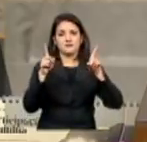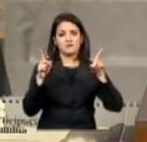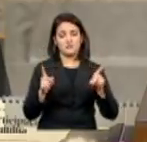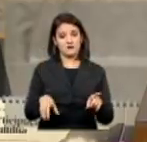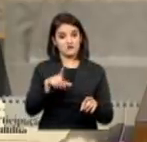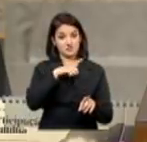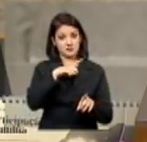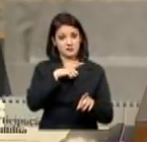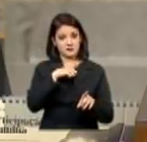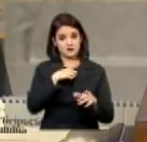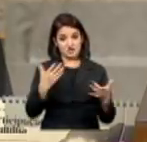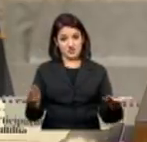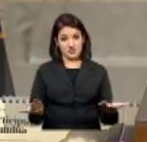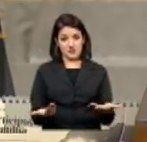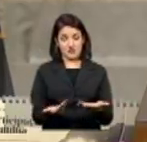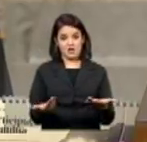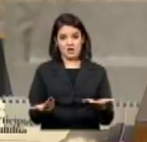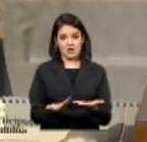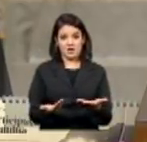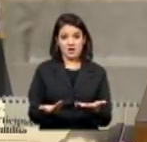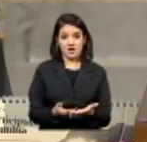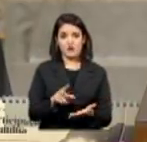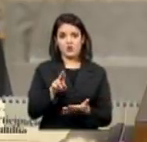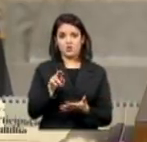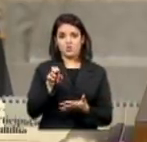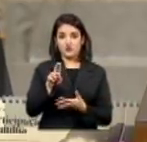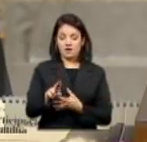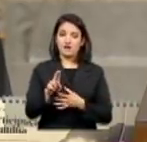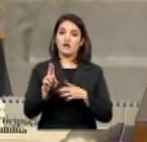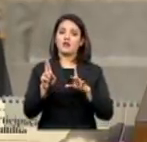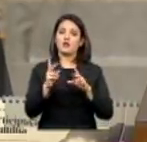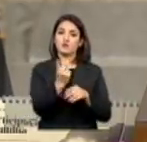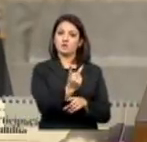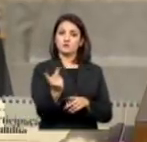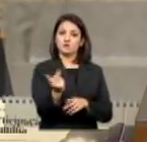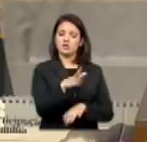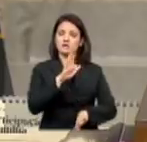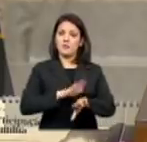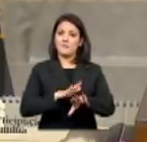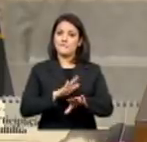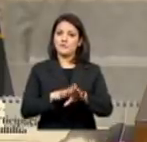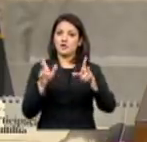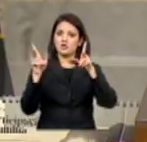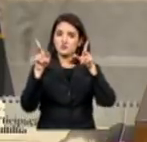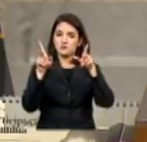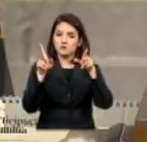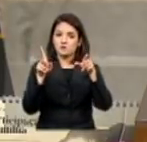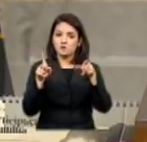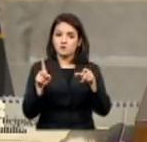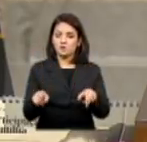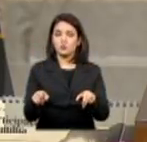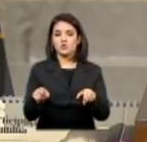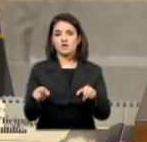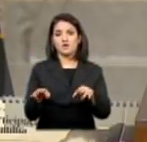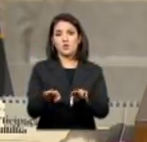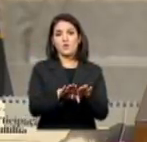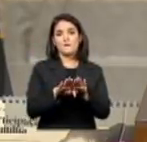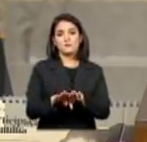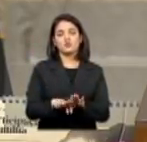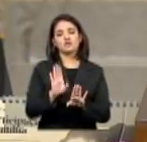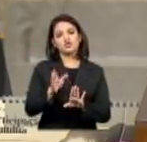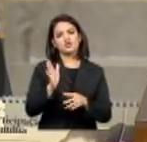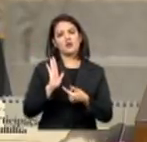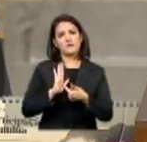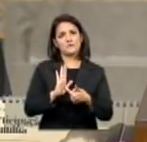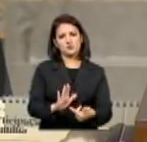concessão a qual era de 14 delatados de prazo comum para alegações finais está demonstrado que a prática de tal ato